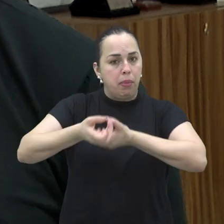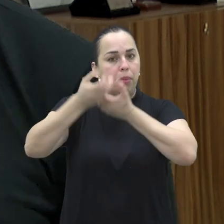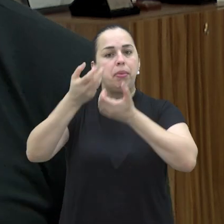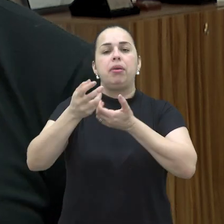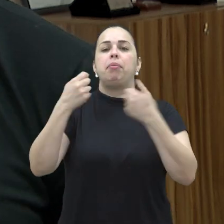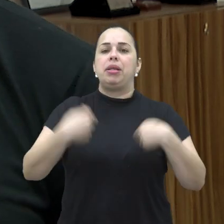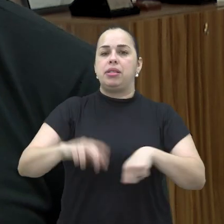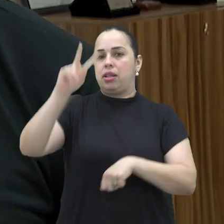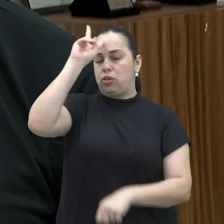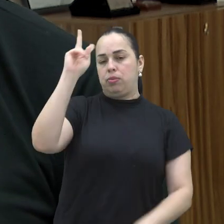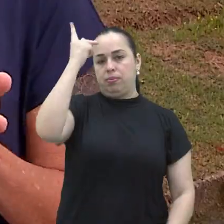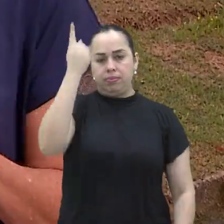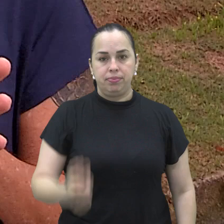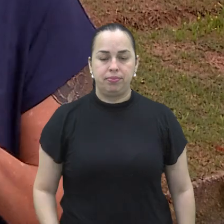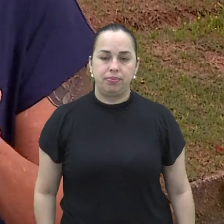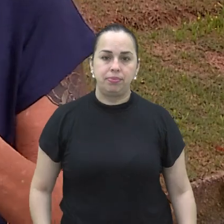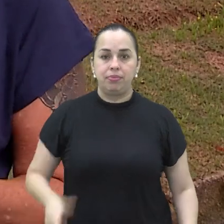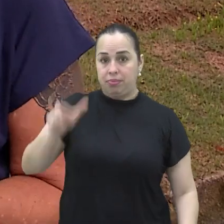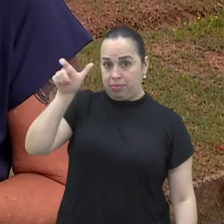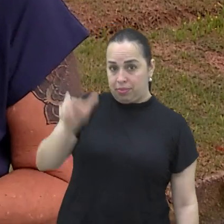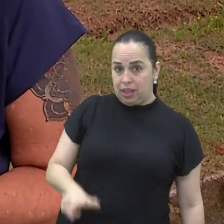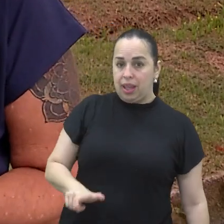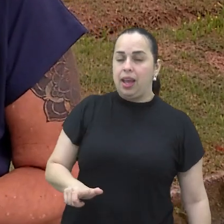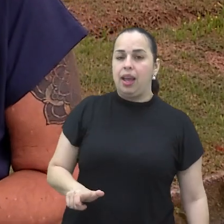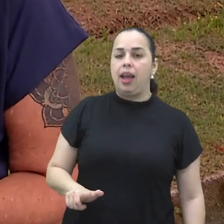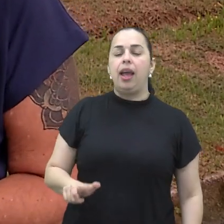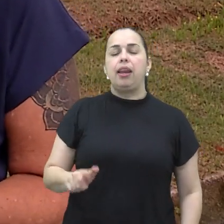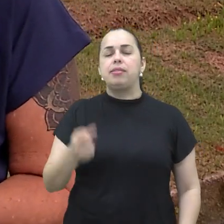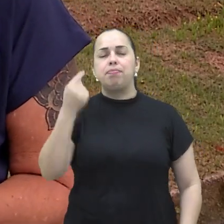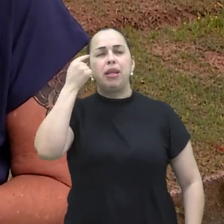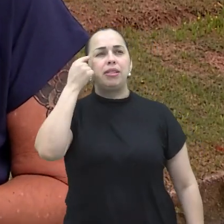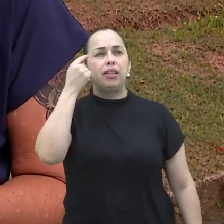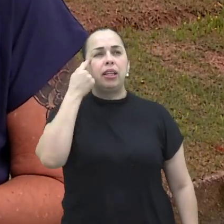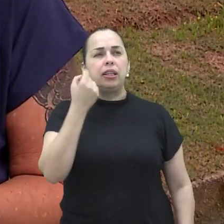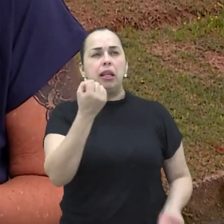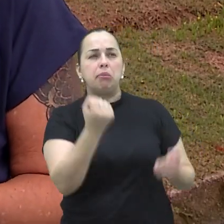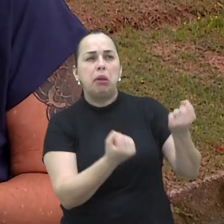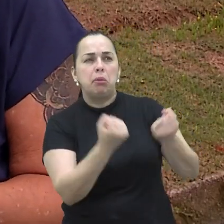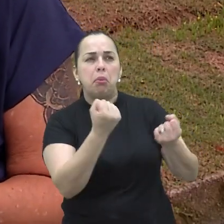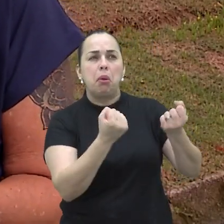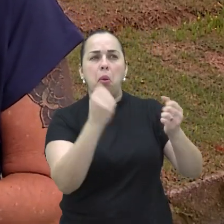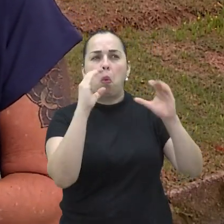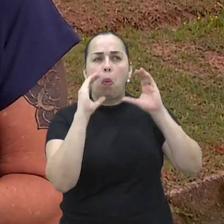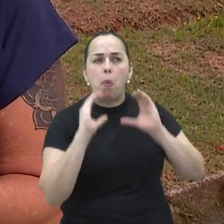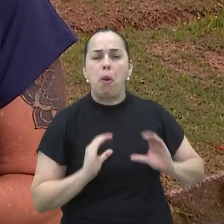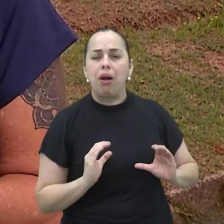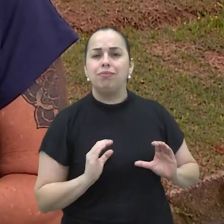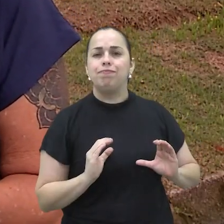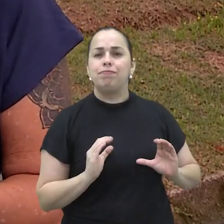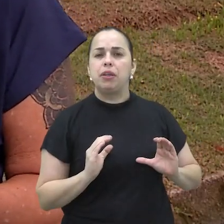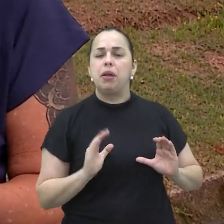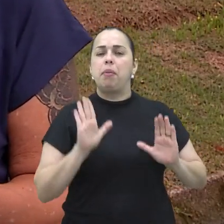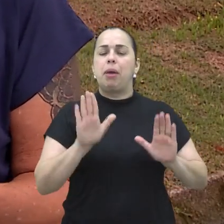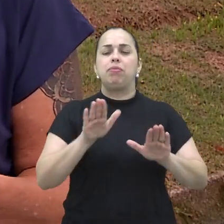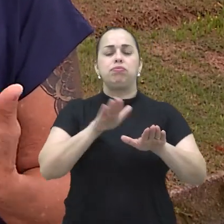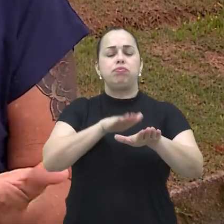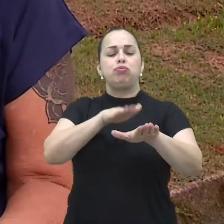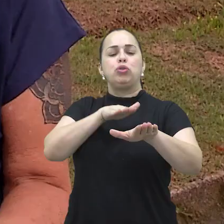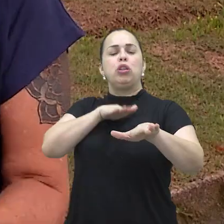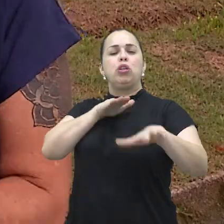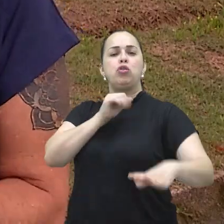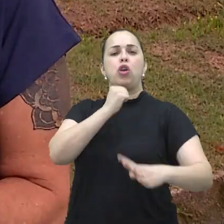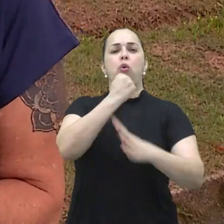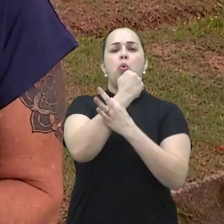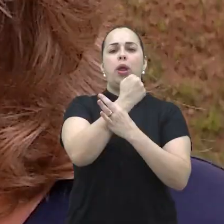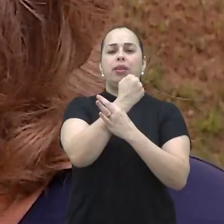fundamentada, tenta modificar nas pessoas. Rosana acredita que se os motoristas adotassem comportamentos em prol de um trânsito